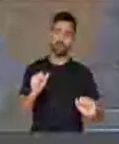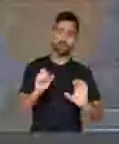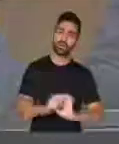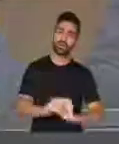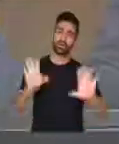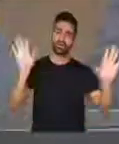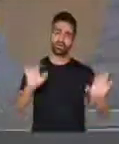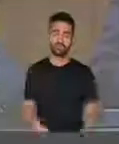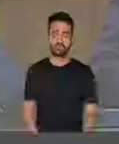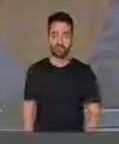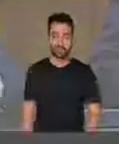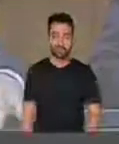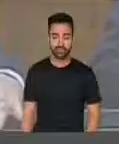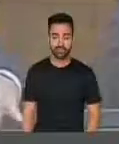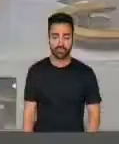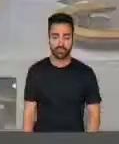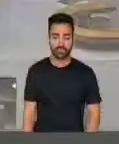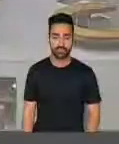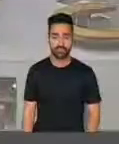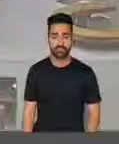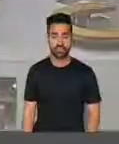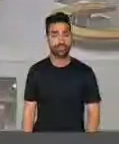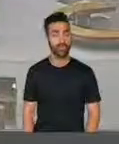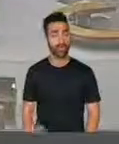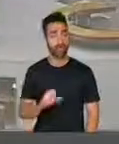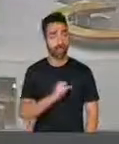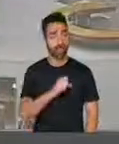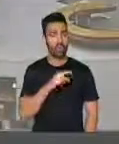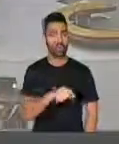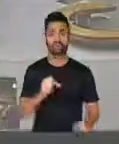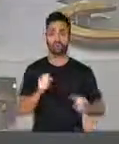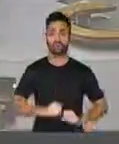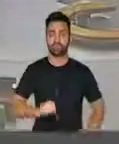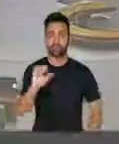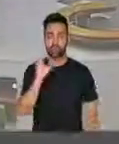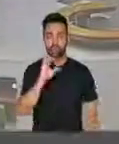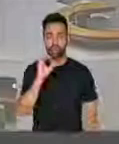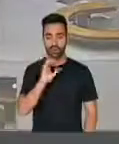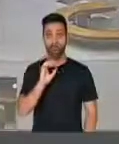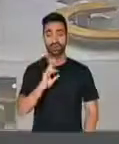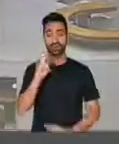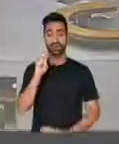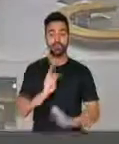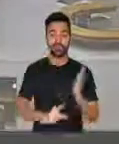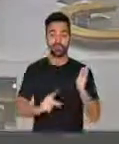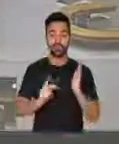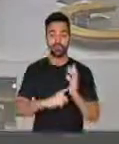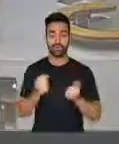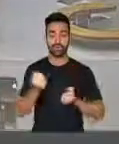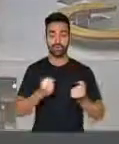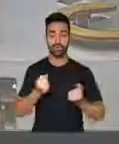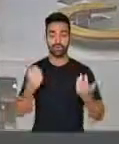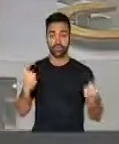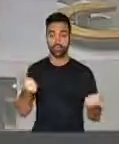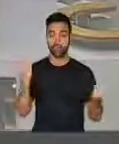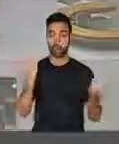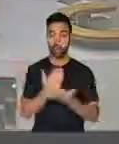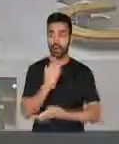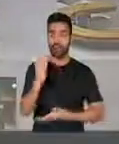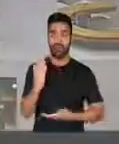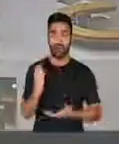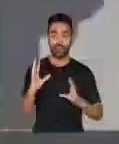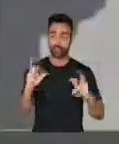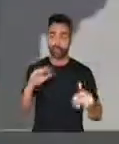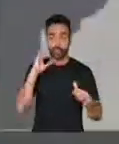nelson mas eu tô gostando da sua só presteza foi o projeto caminhoneiro nós dois é provável agora há consenso